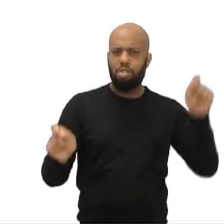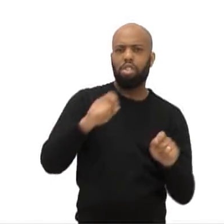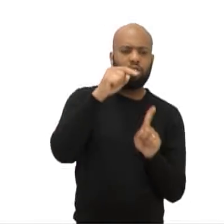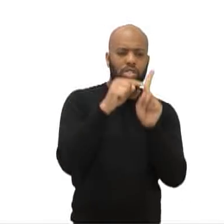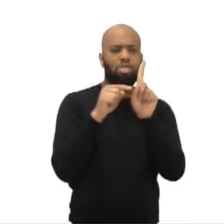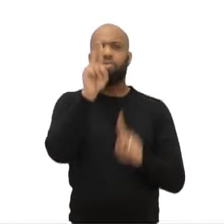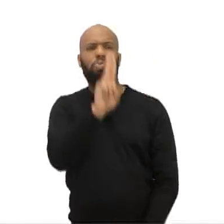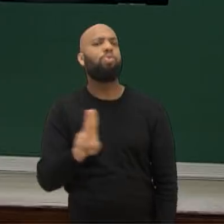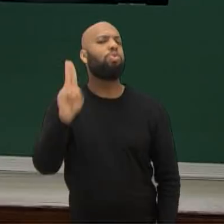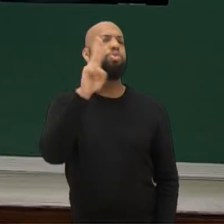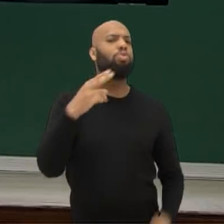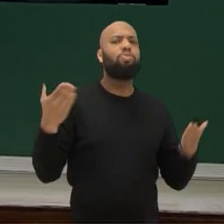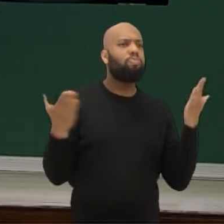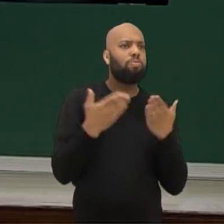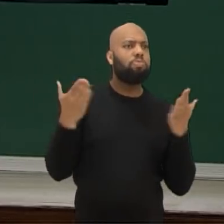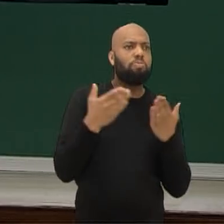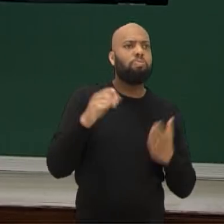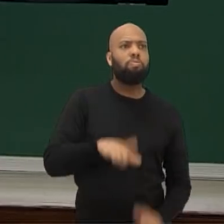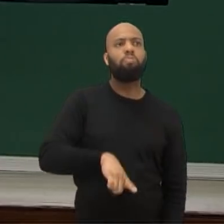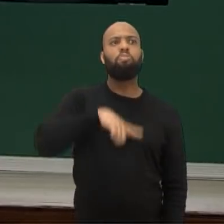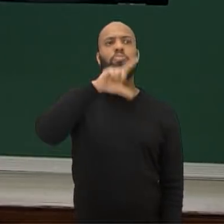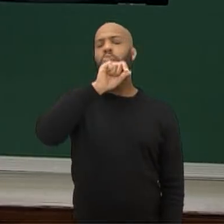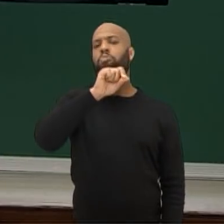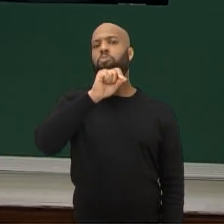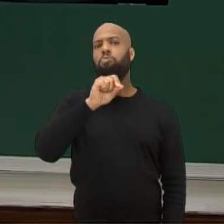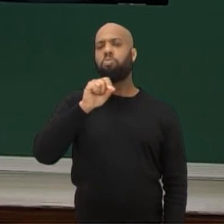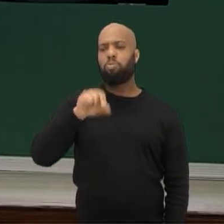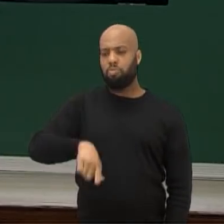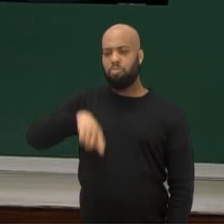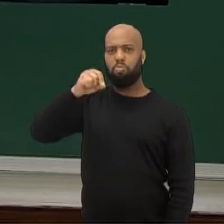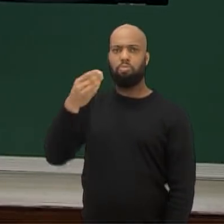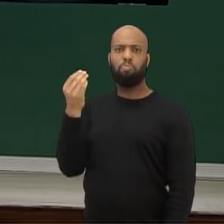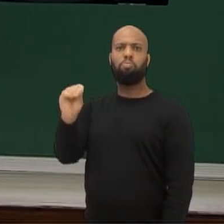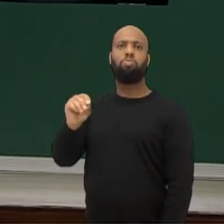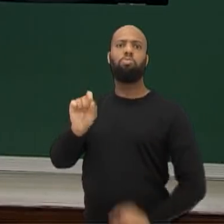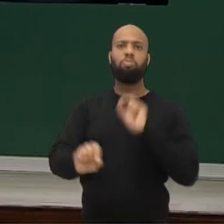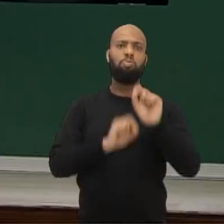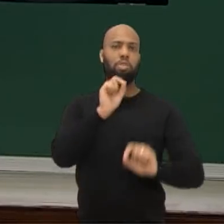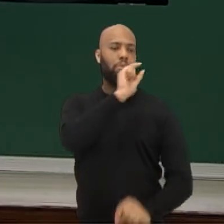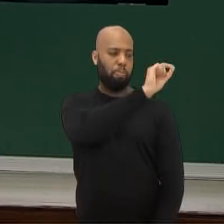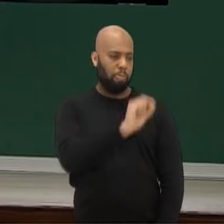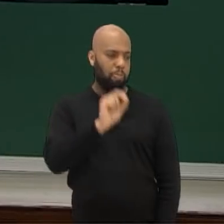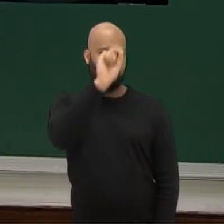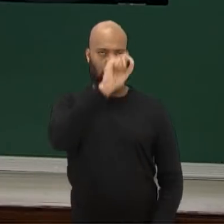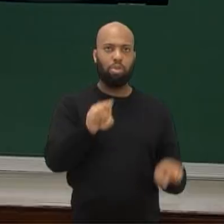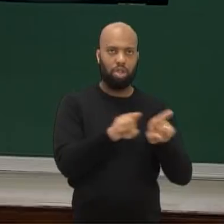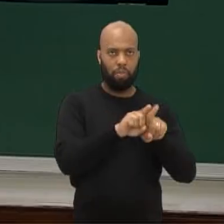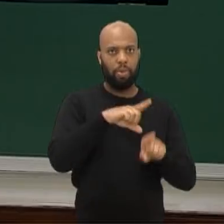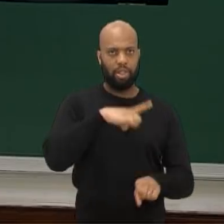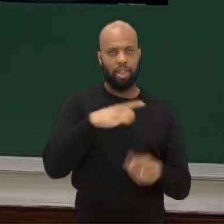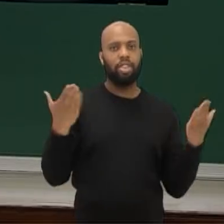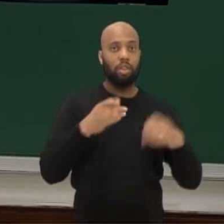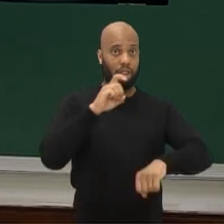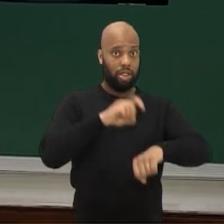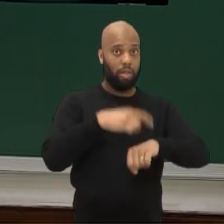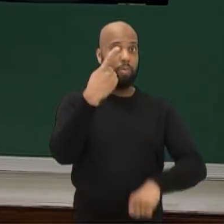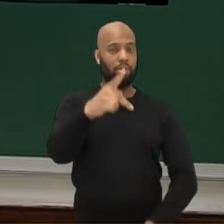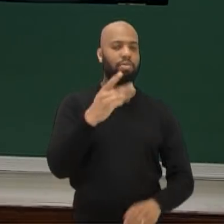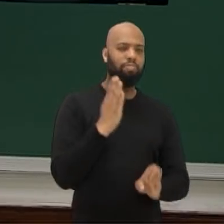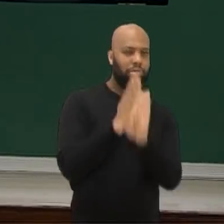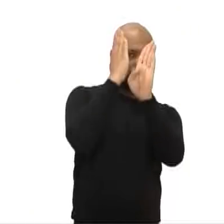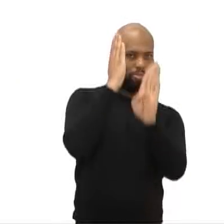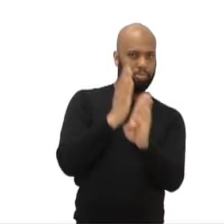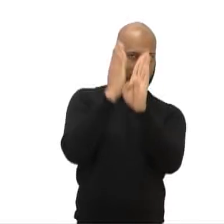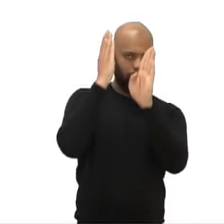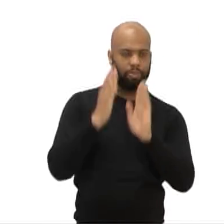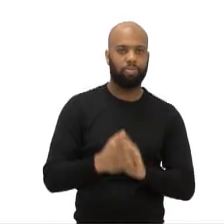tipo de simetria utilizada e quais os pontos das coordenadas? Um tempo para vocês